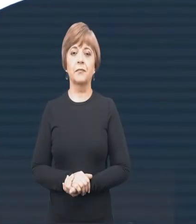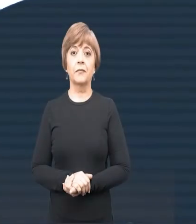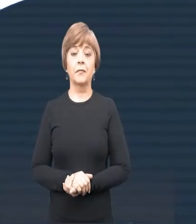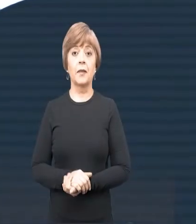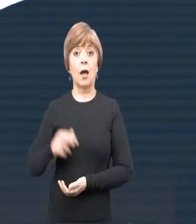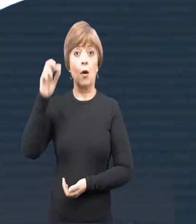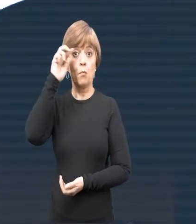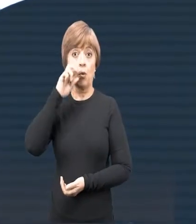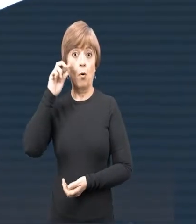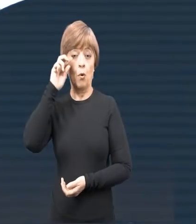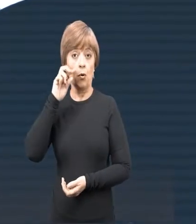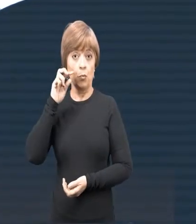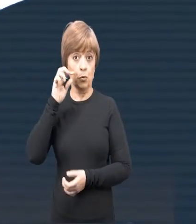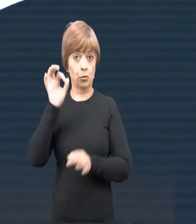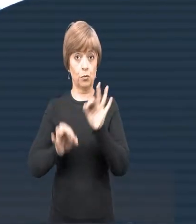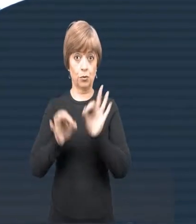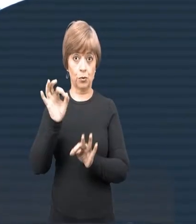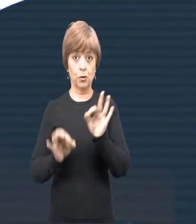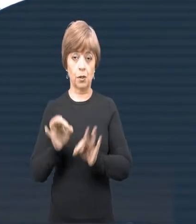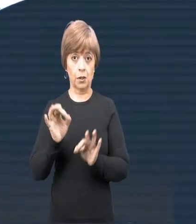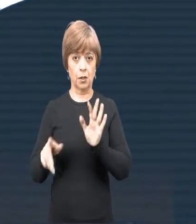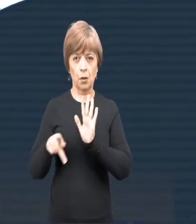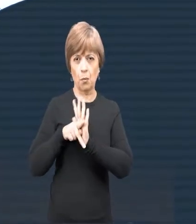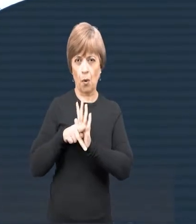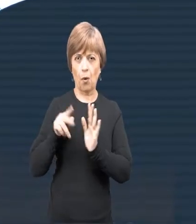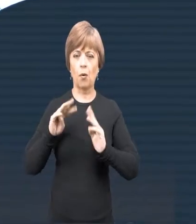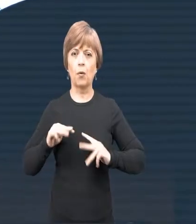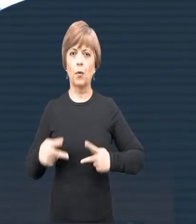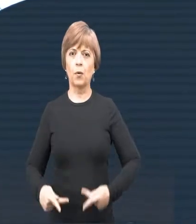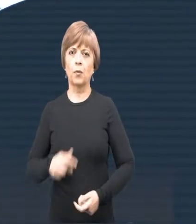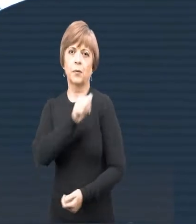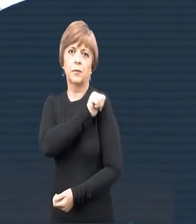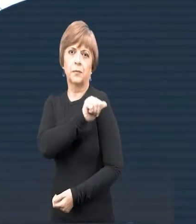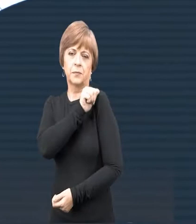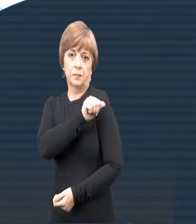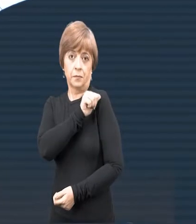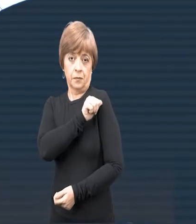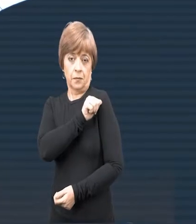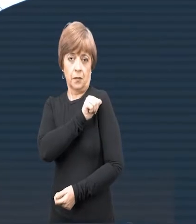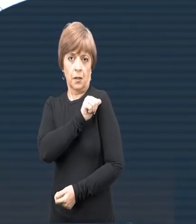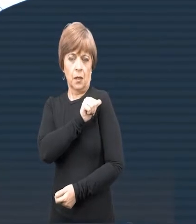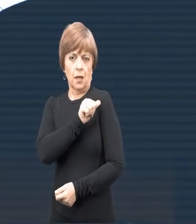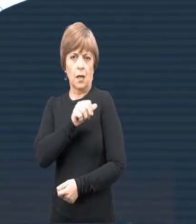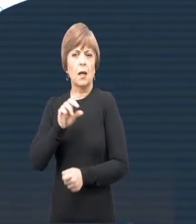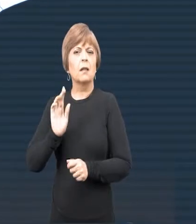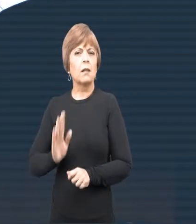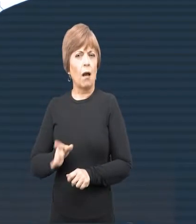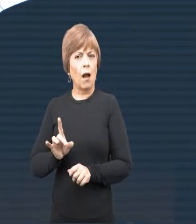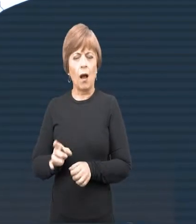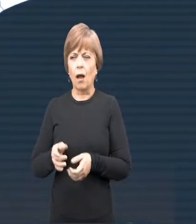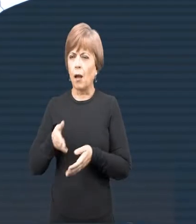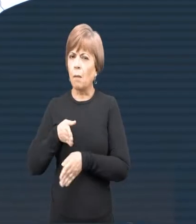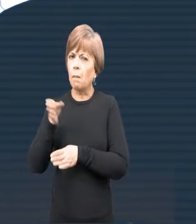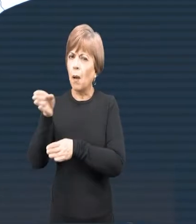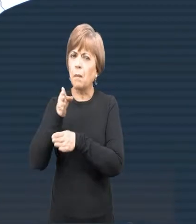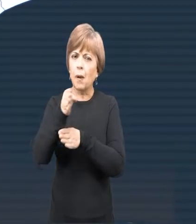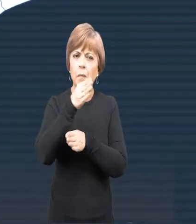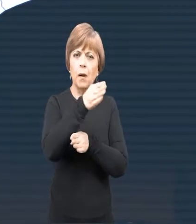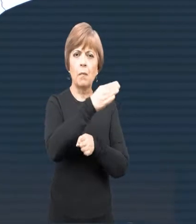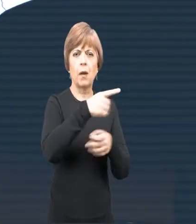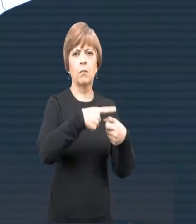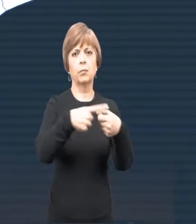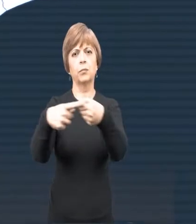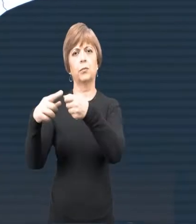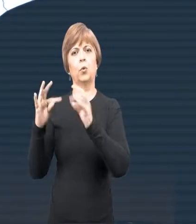As promotorias de justiça do Ministério Público do Estado do Rio de Janeiro estão espalhadas por todo o território fluminense